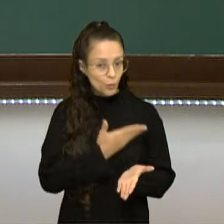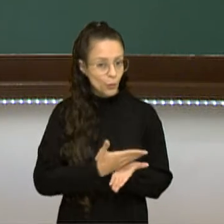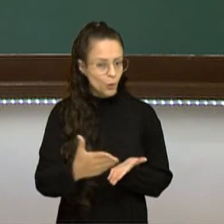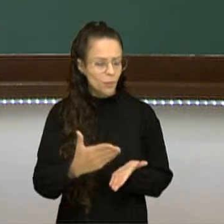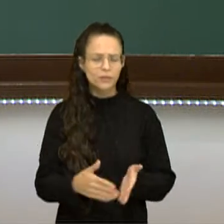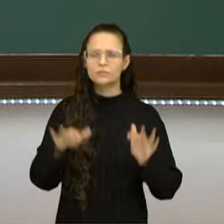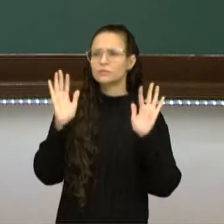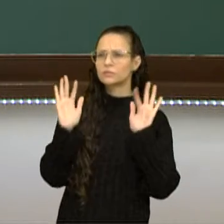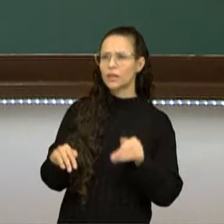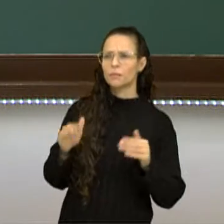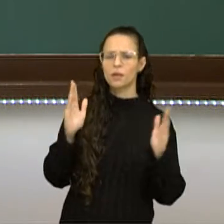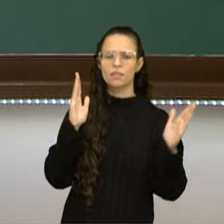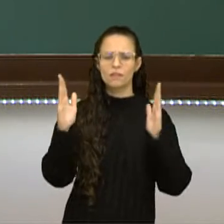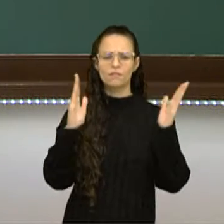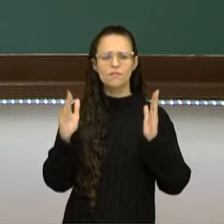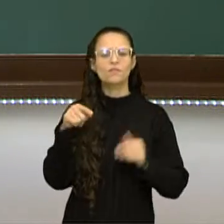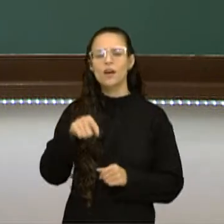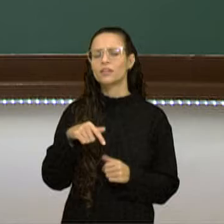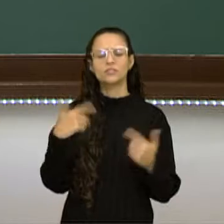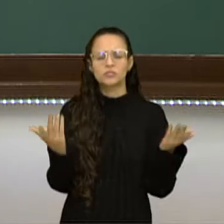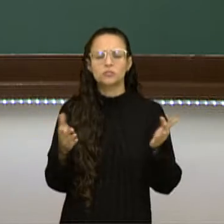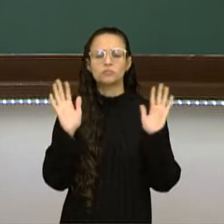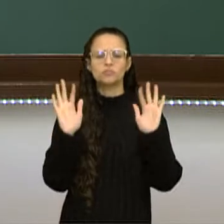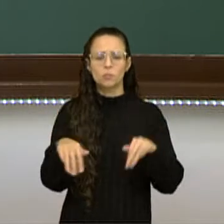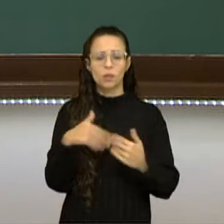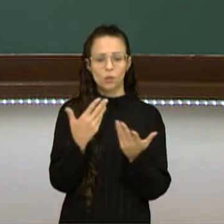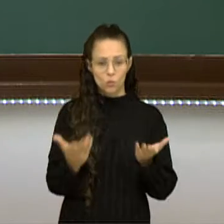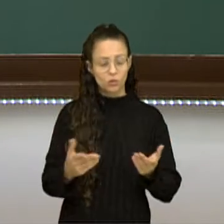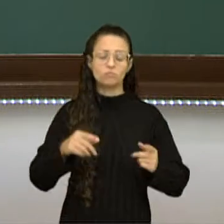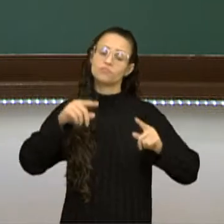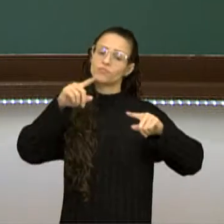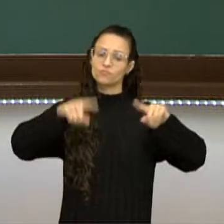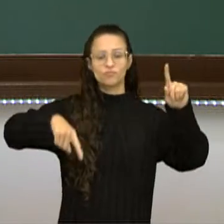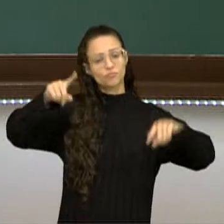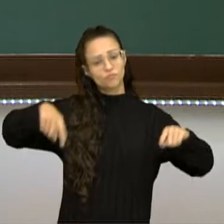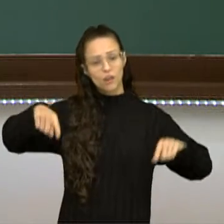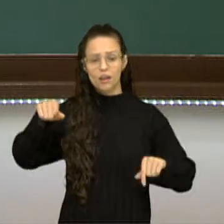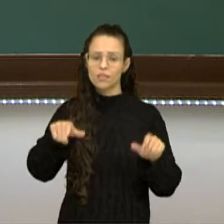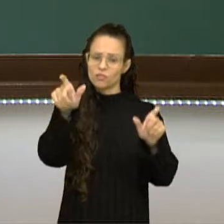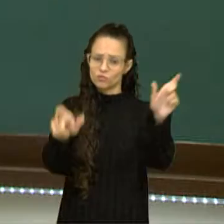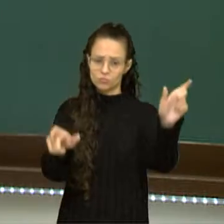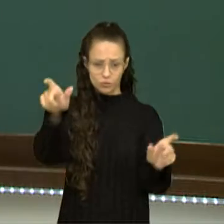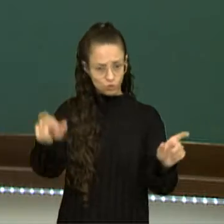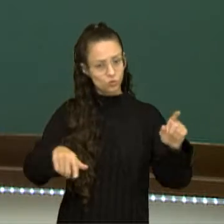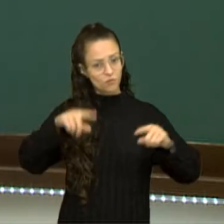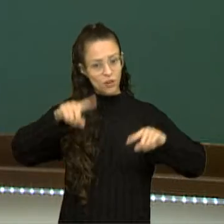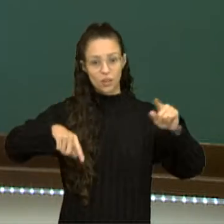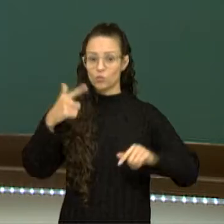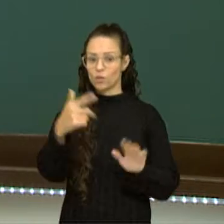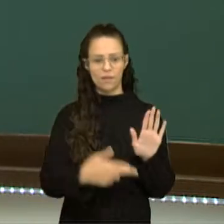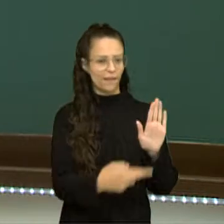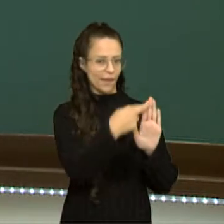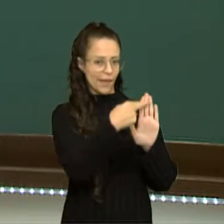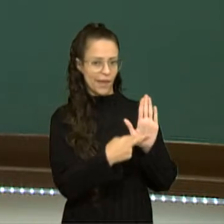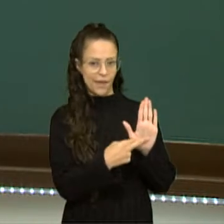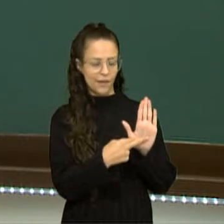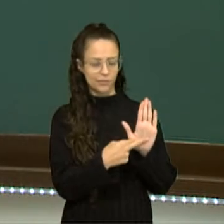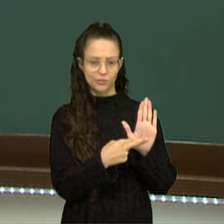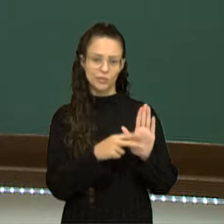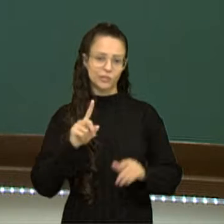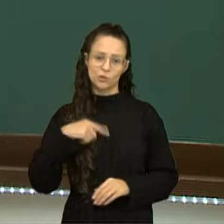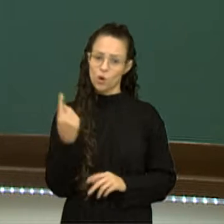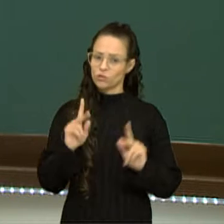Quando termina essa puberdade final? Então varia muito de pessoa para pessoa, tá? Não tem uma regra, somos